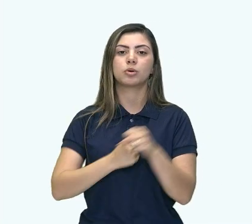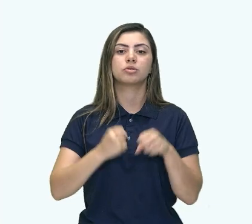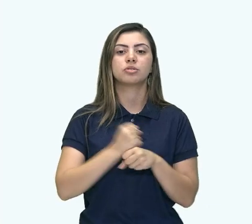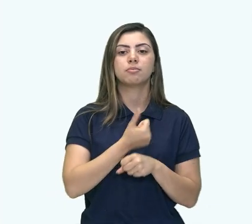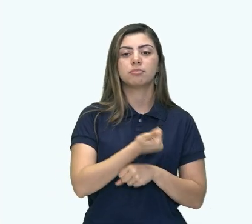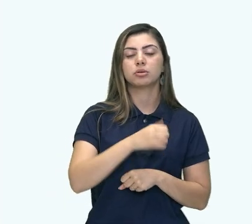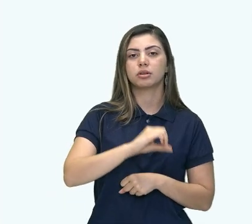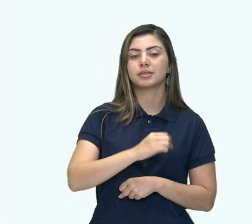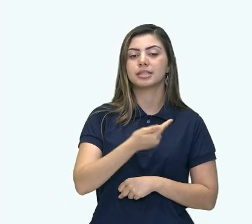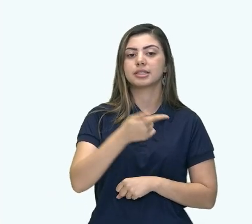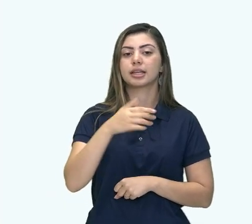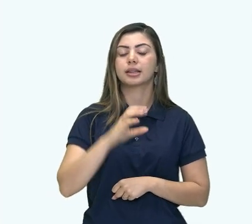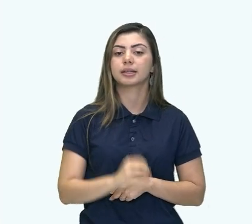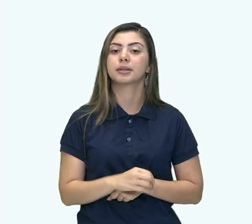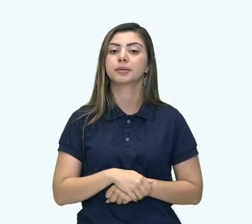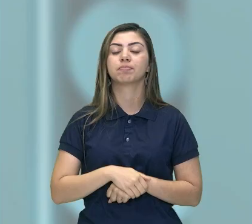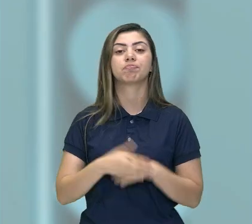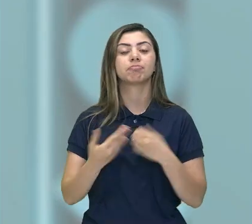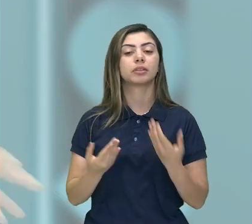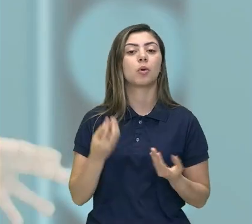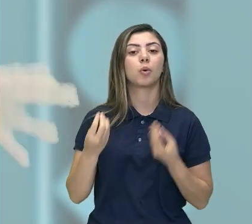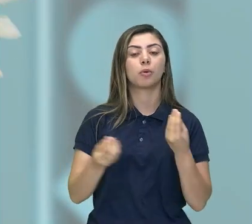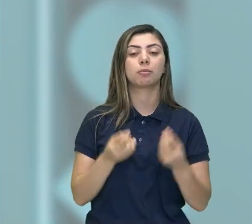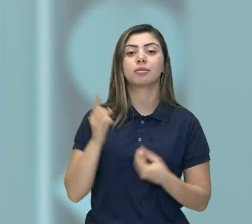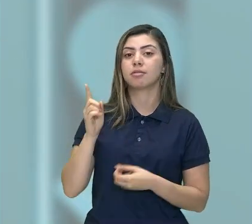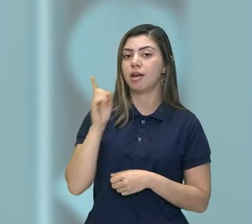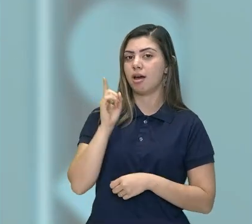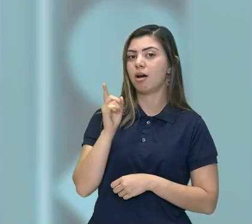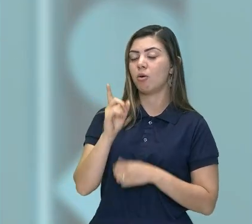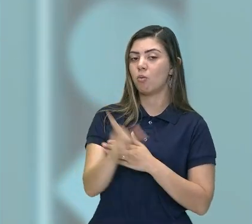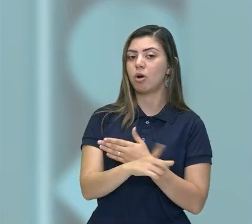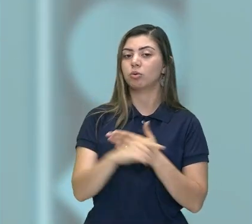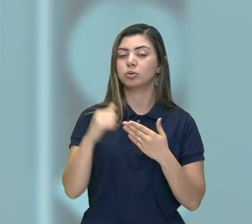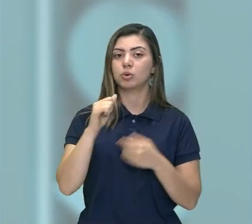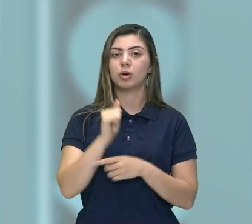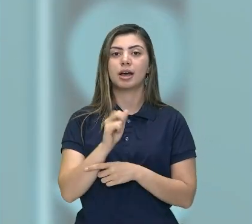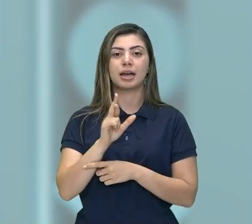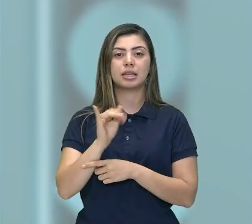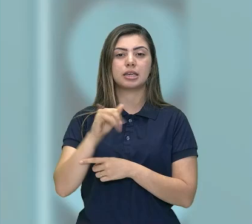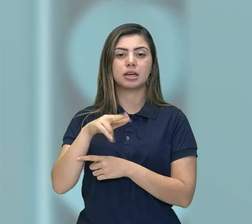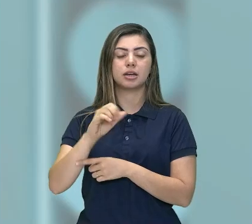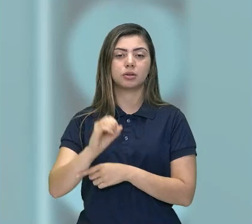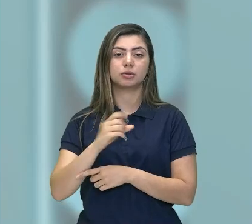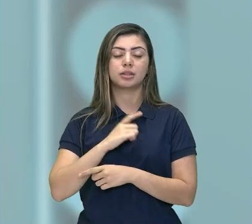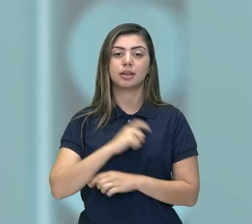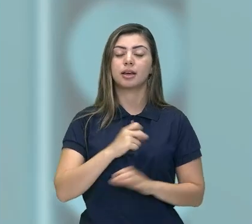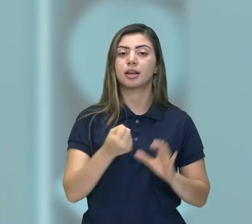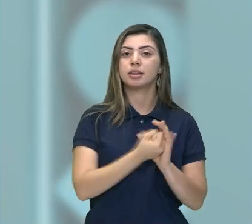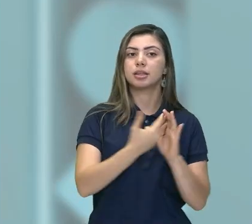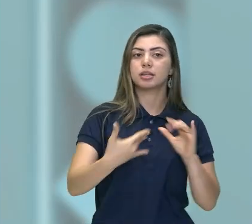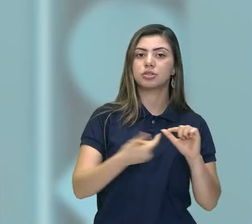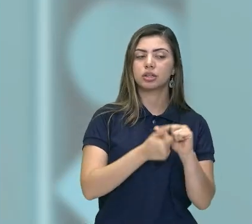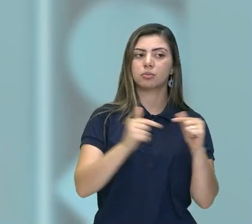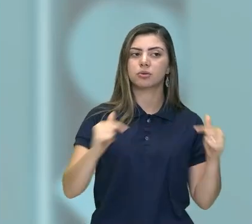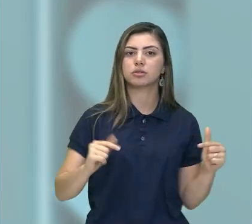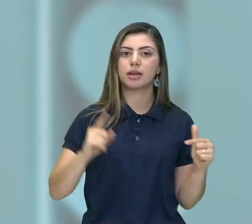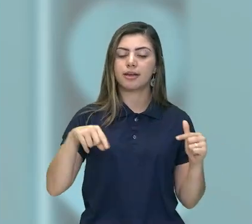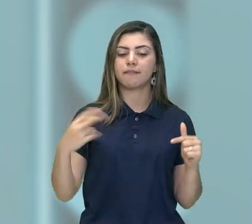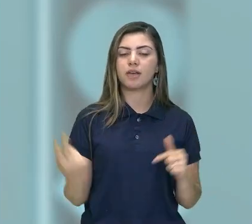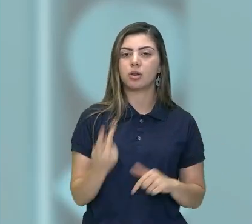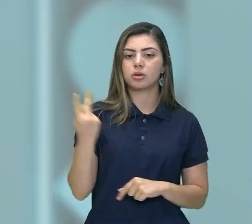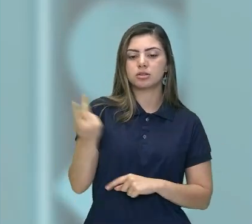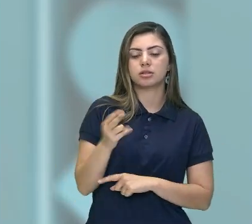que acontece? O Ariano Suassuna traz algumas características do modernismo, essa valorização da